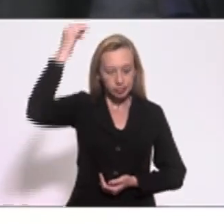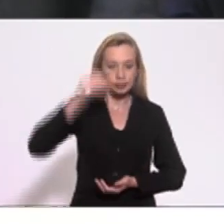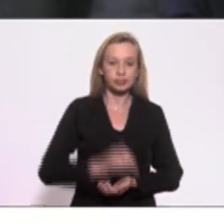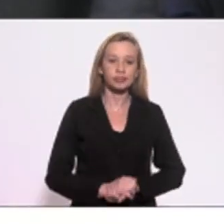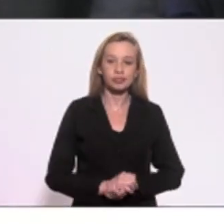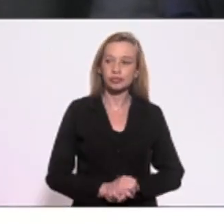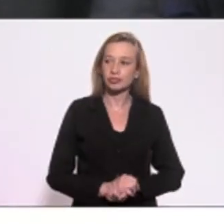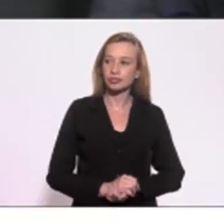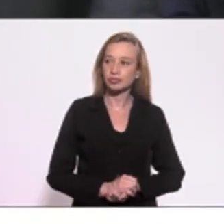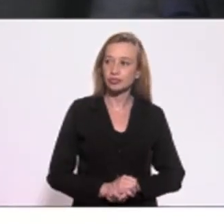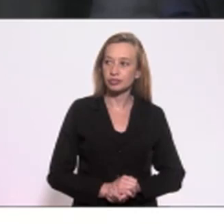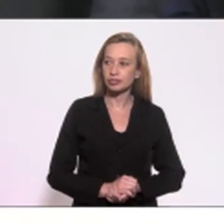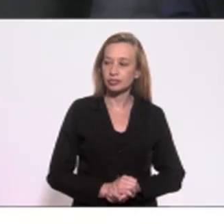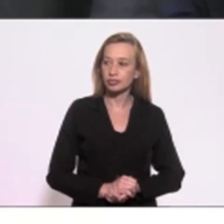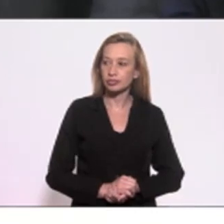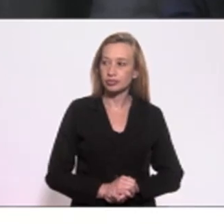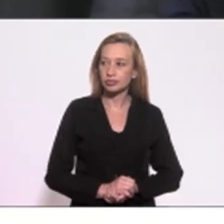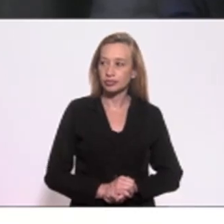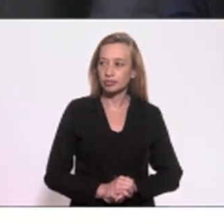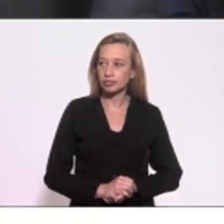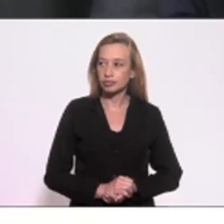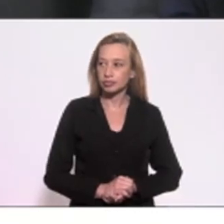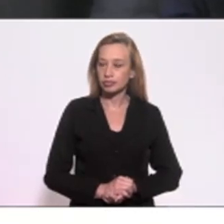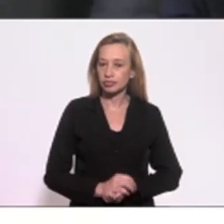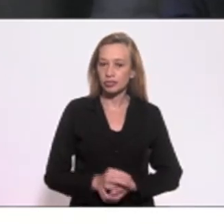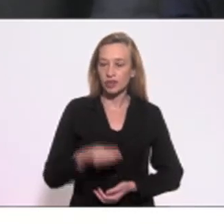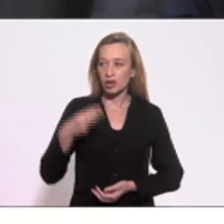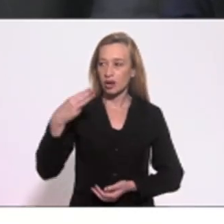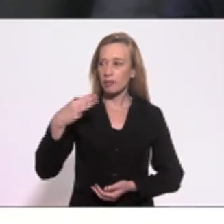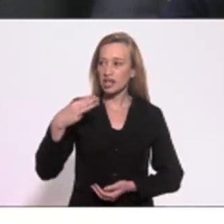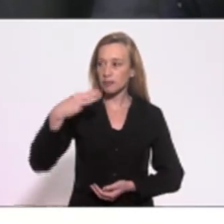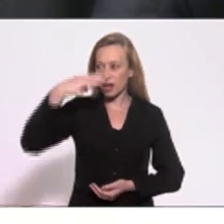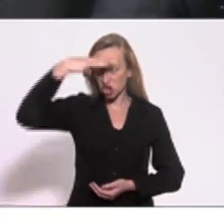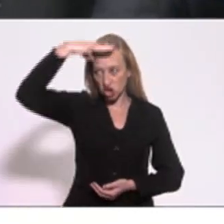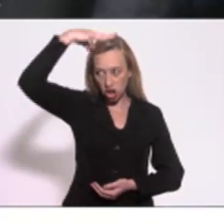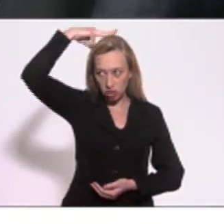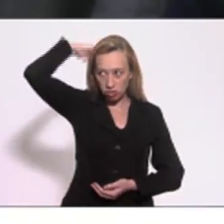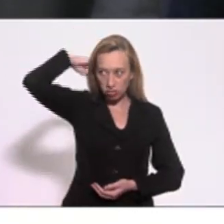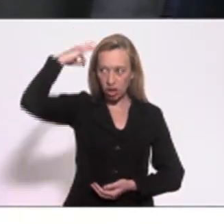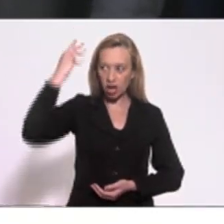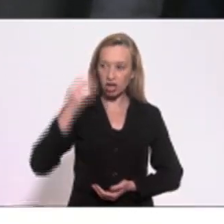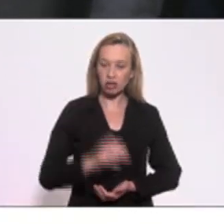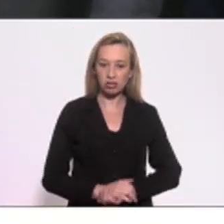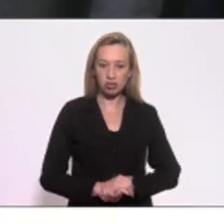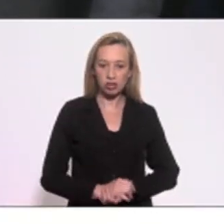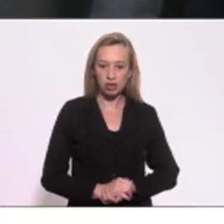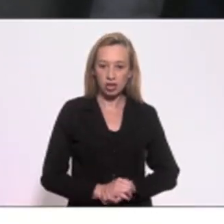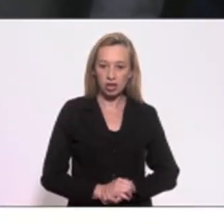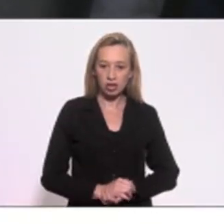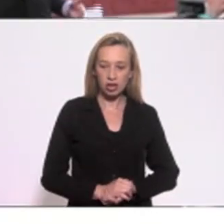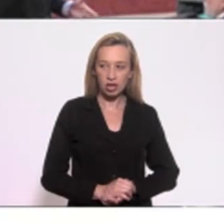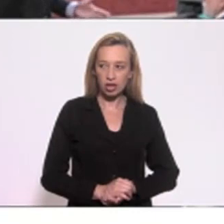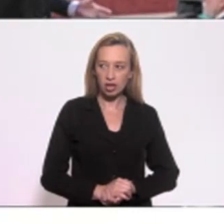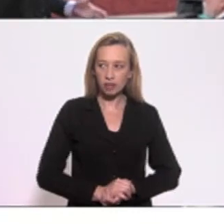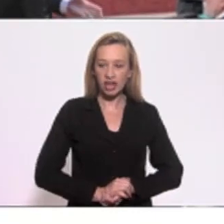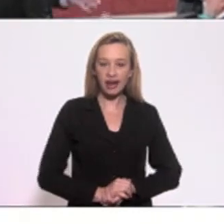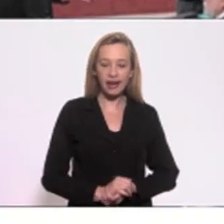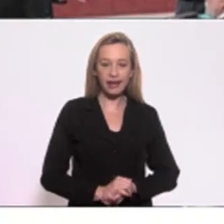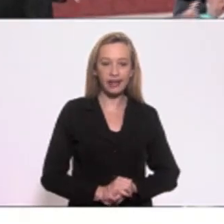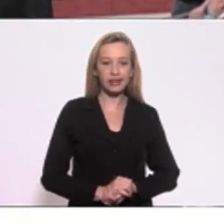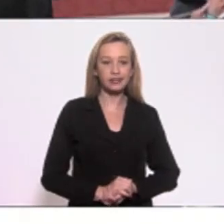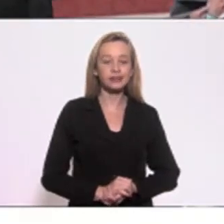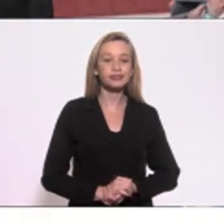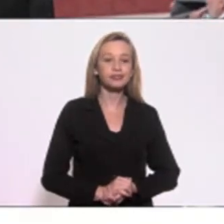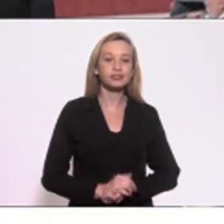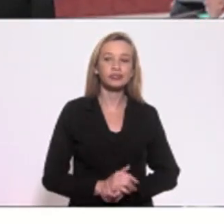Vossa Excelência, no parecer, Vossa Excelência fez substitutivo da CCJ, sim ou não? Favorável 247,